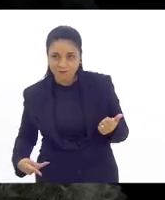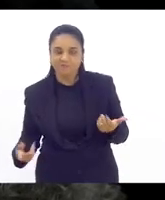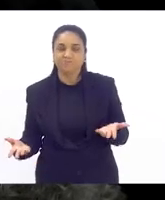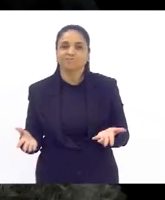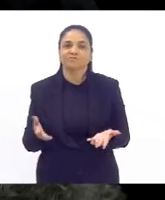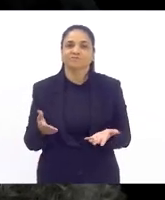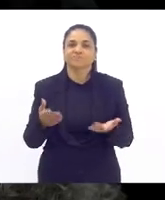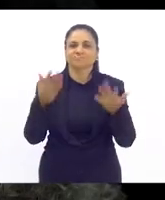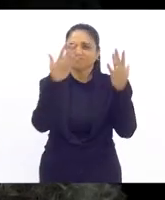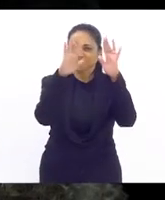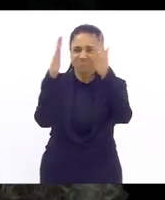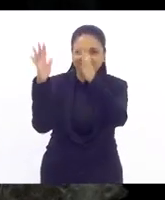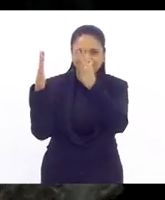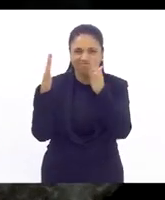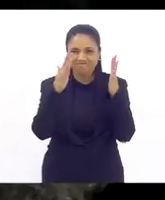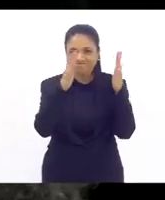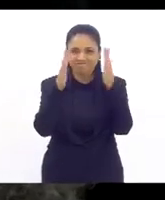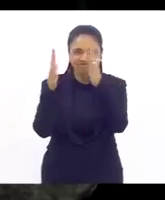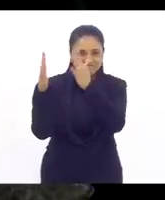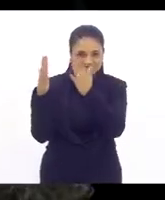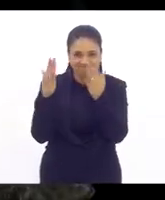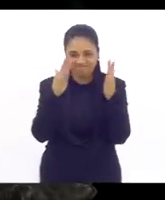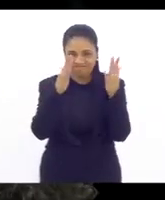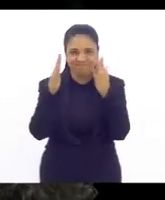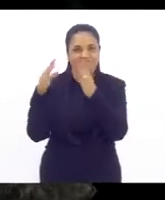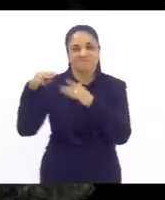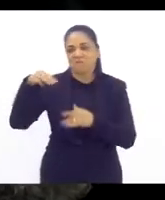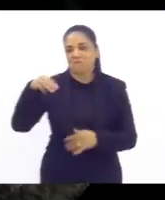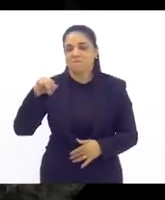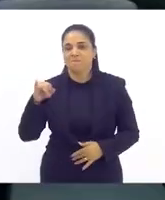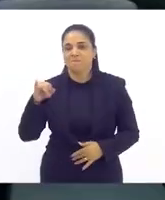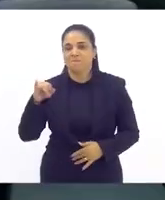Uma salva de palmas para o nosso amigo por gentileza